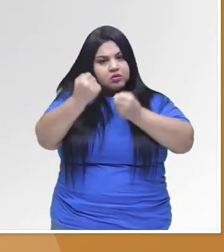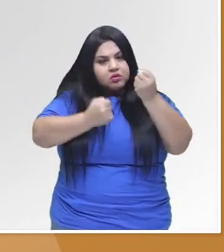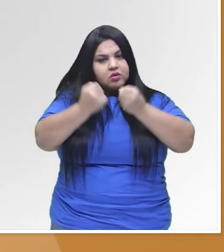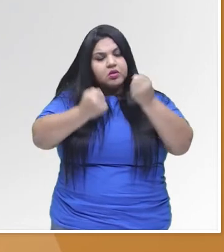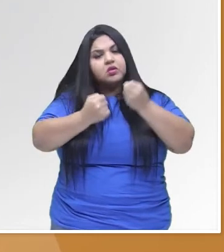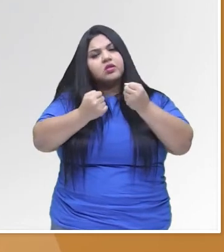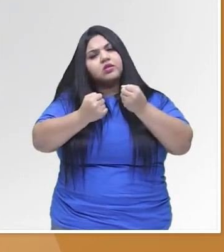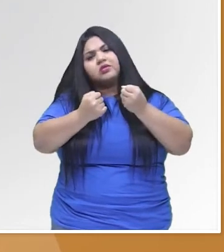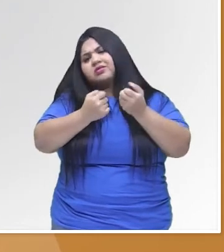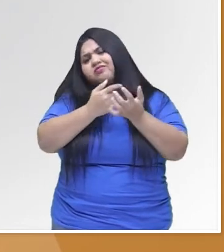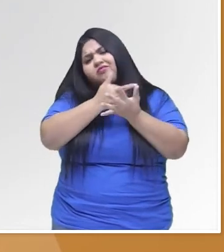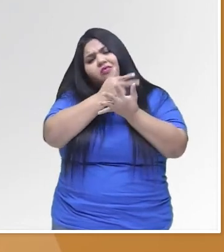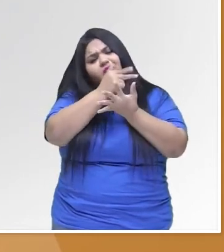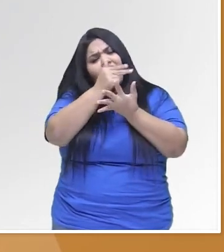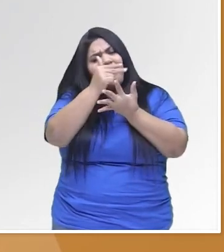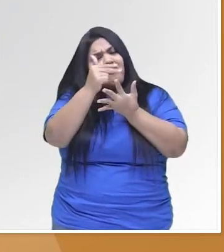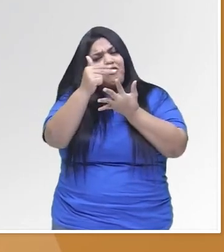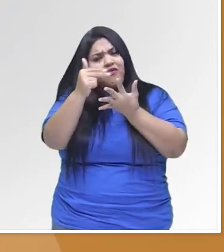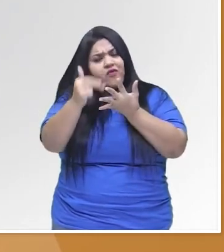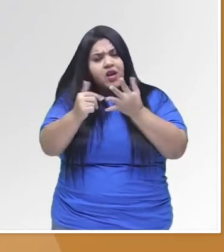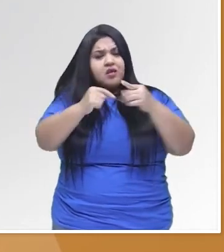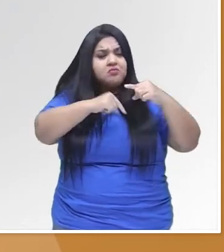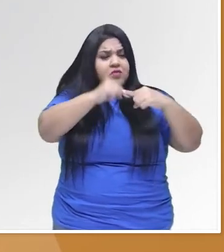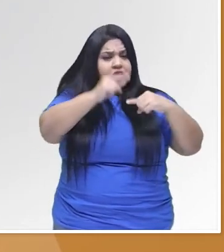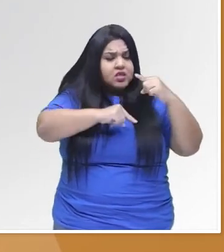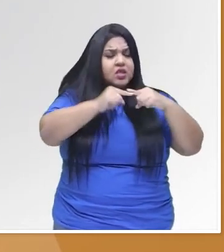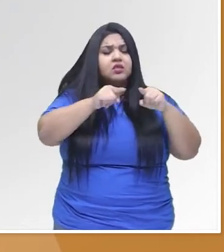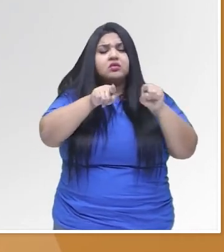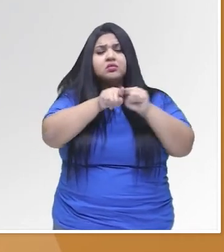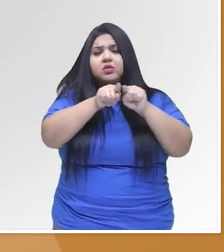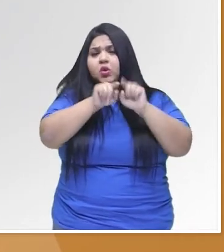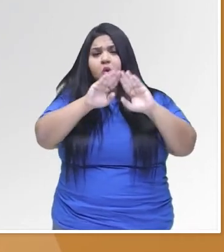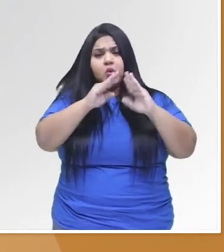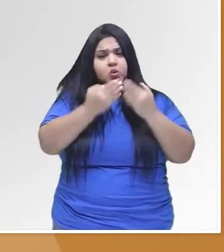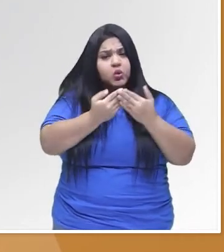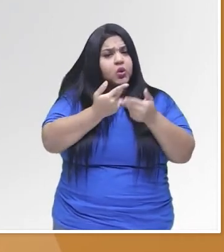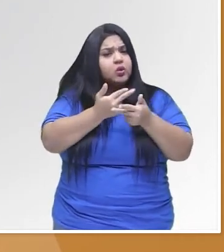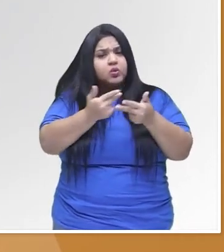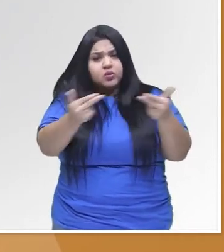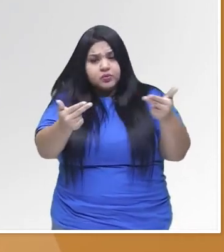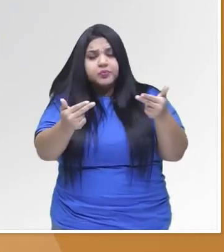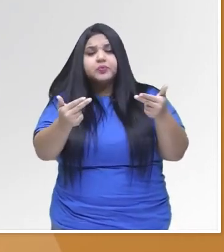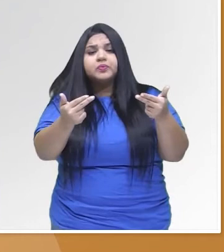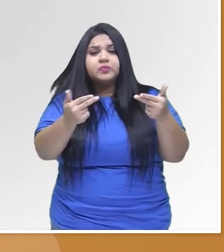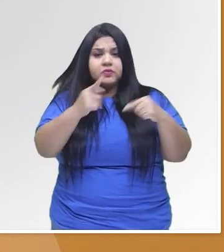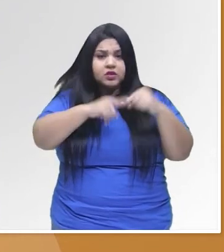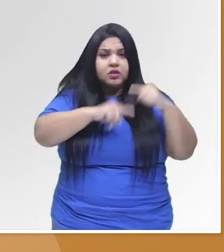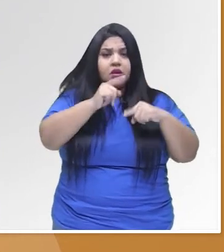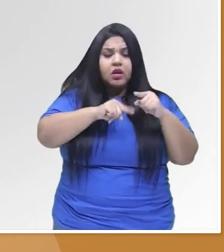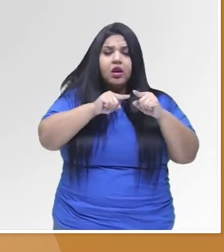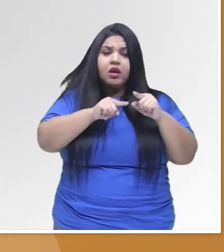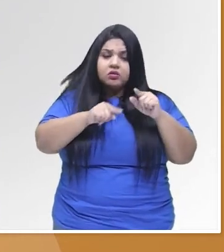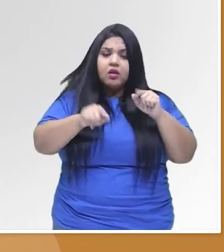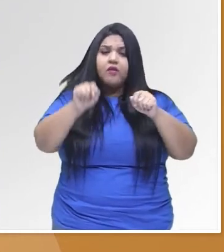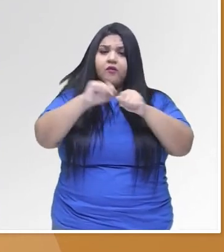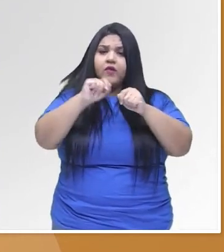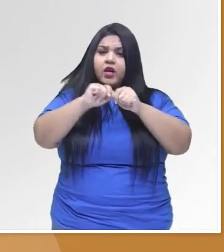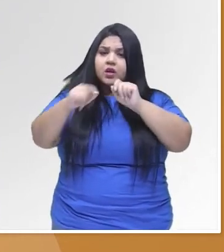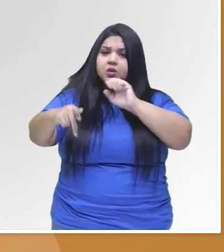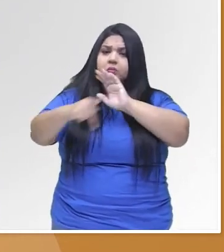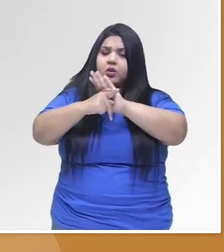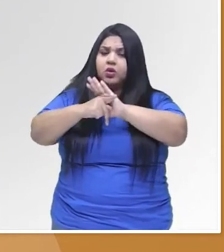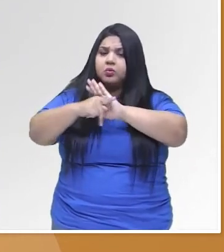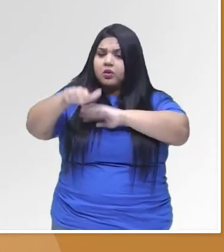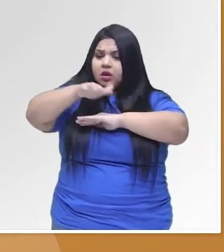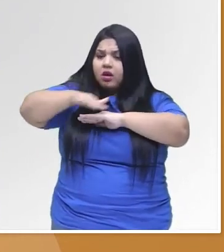automóveis, eletrodomésticos, produtos escolares, enfim, diversidade de produtos que são fabricados ali na região